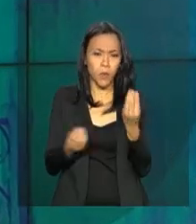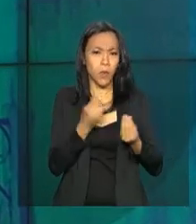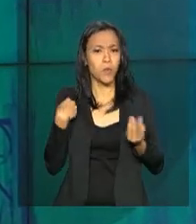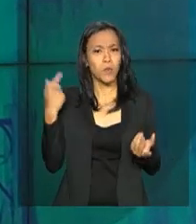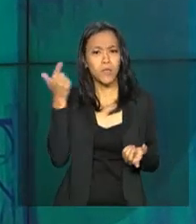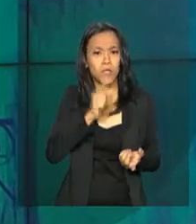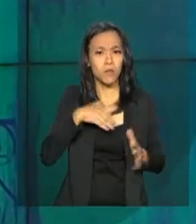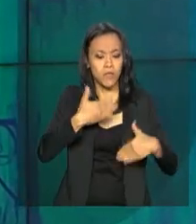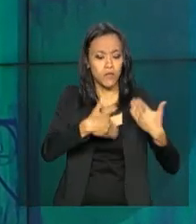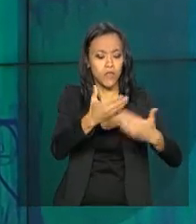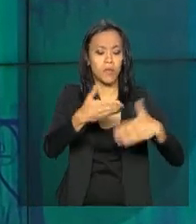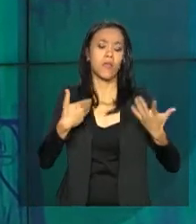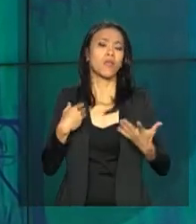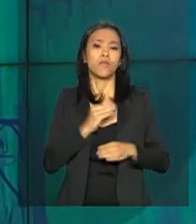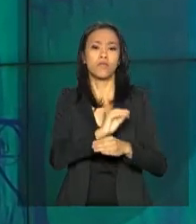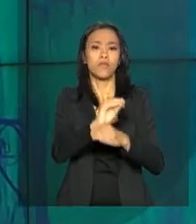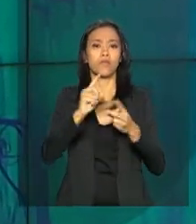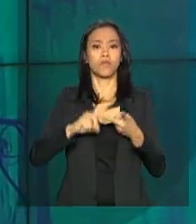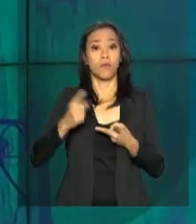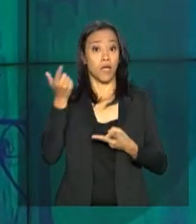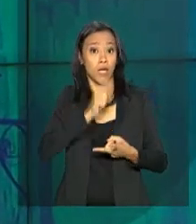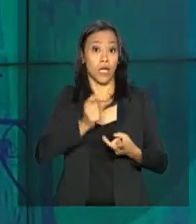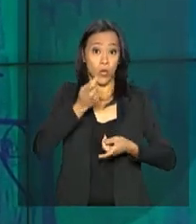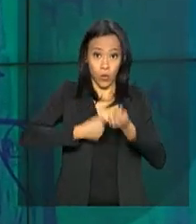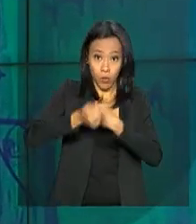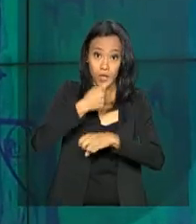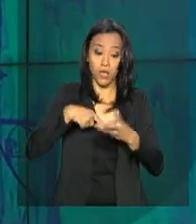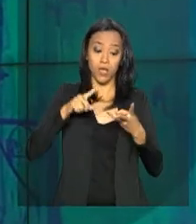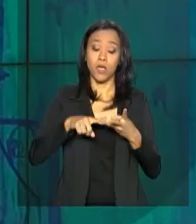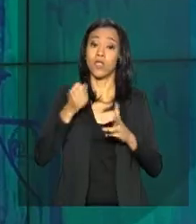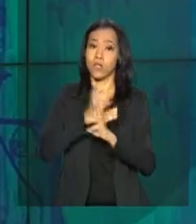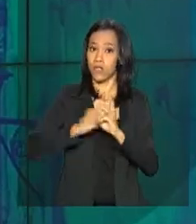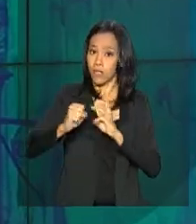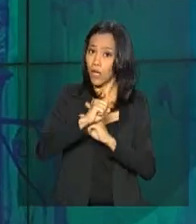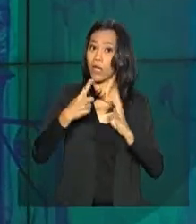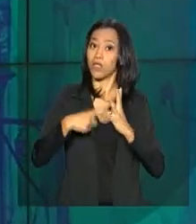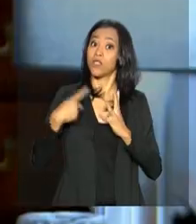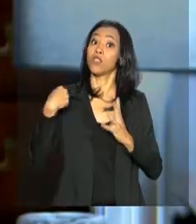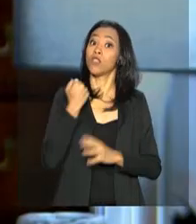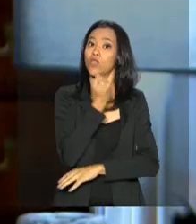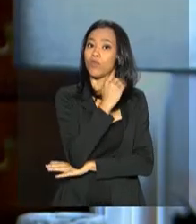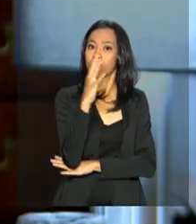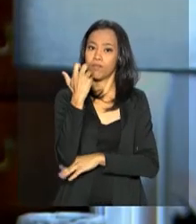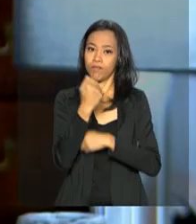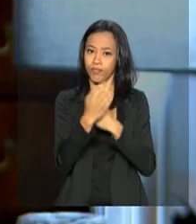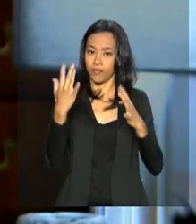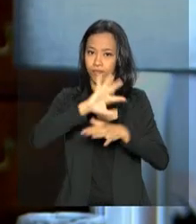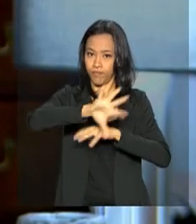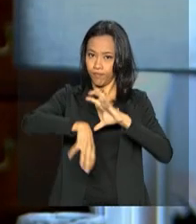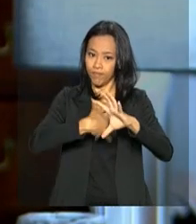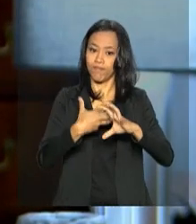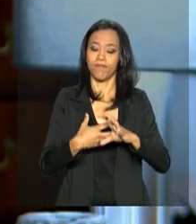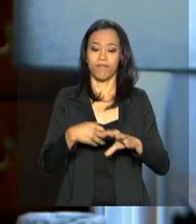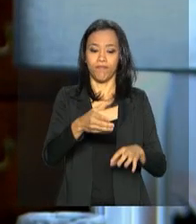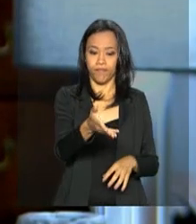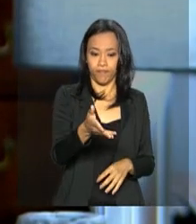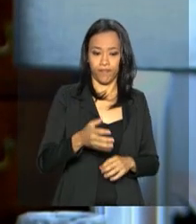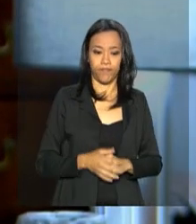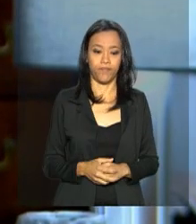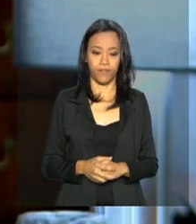com ganhos para a economia a sociedade eo meio ambiente é uma